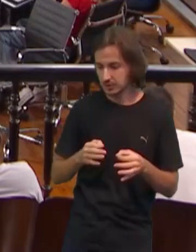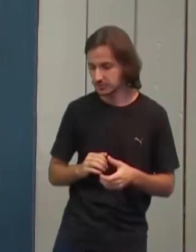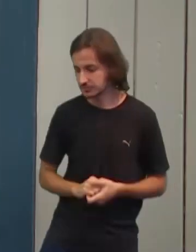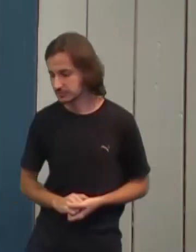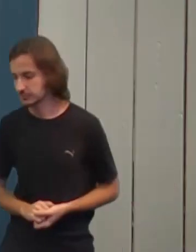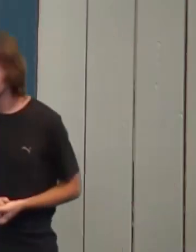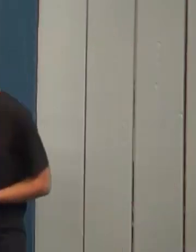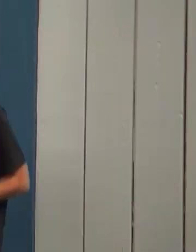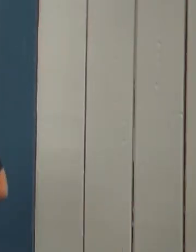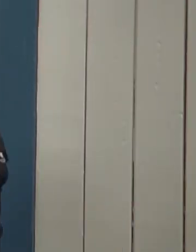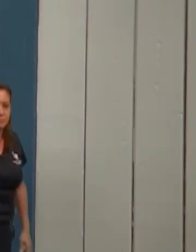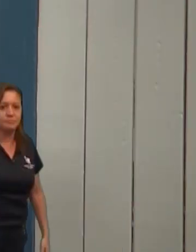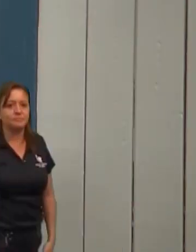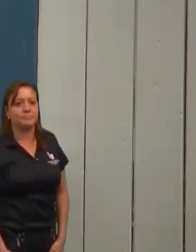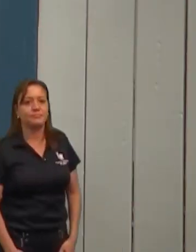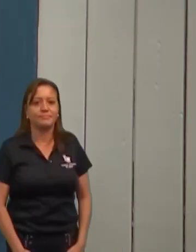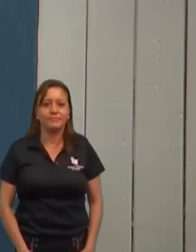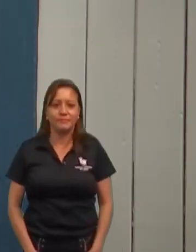das emendas